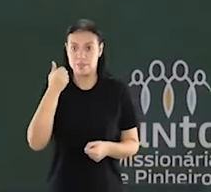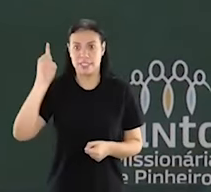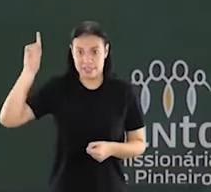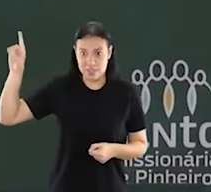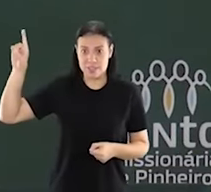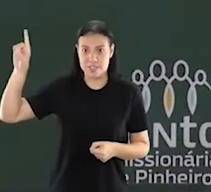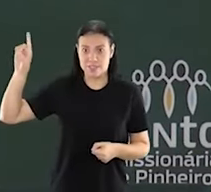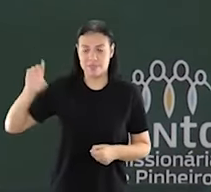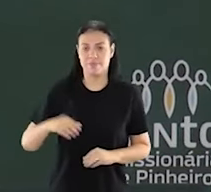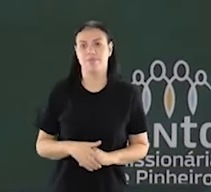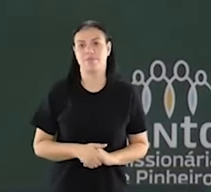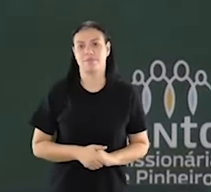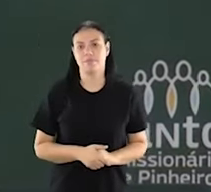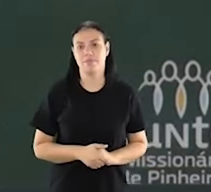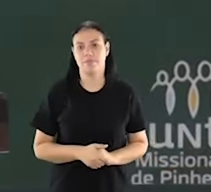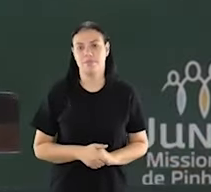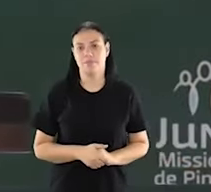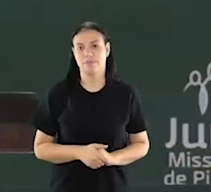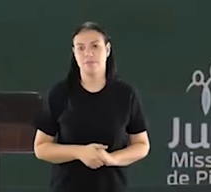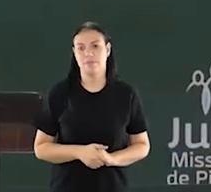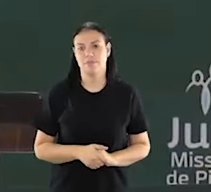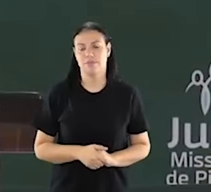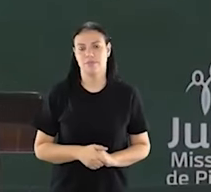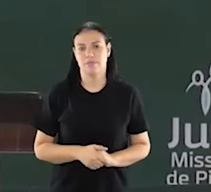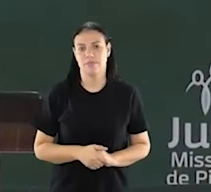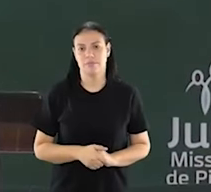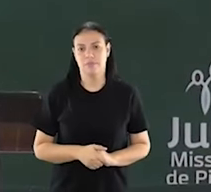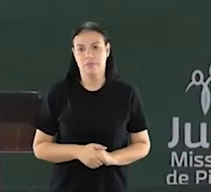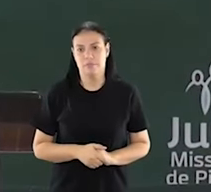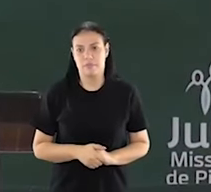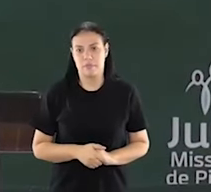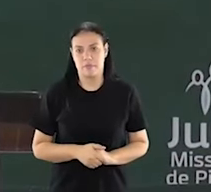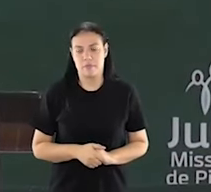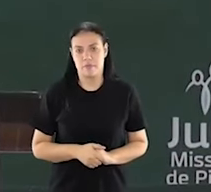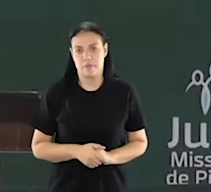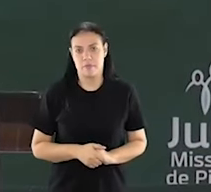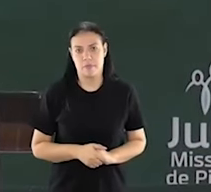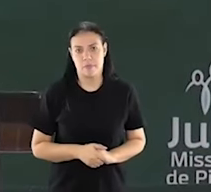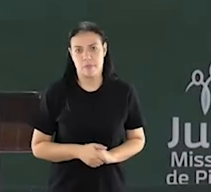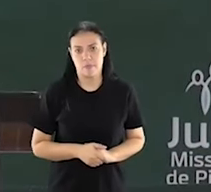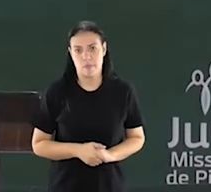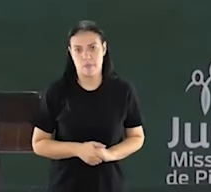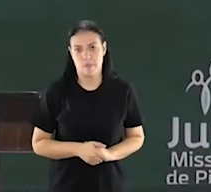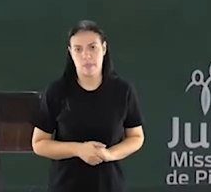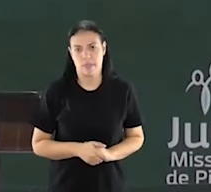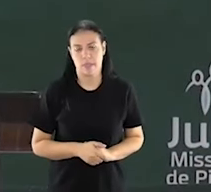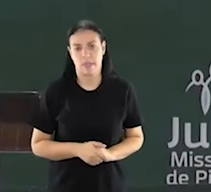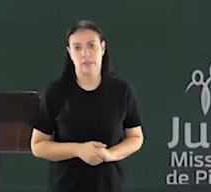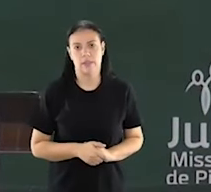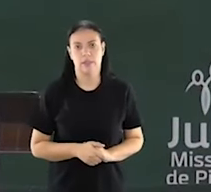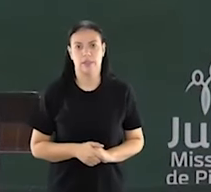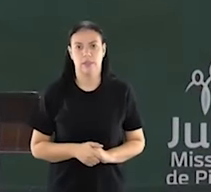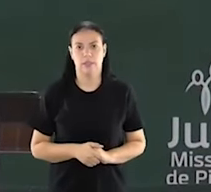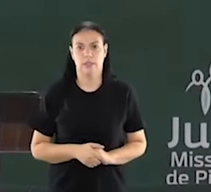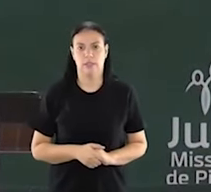Vejam vocês no verso 3, que quando Maria pega esse perfume,